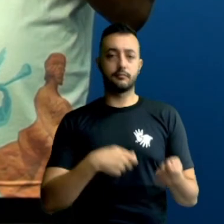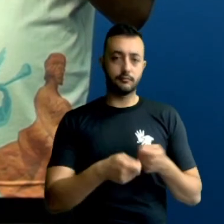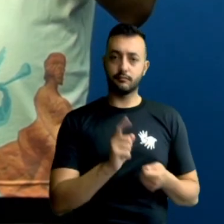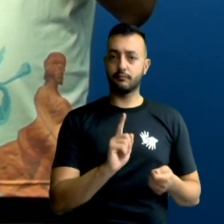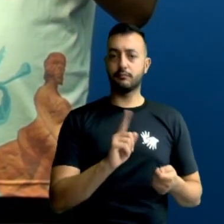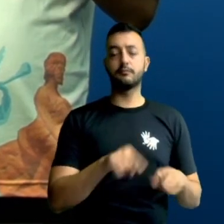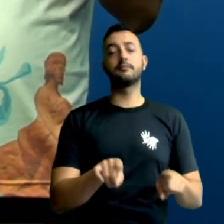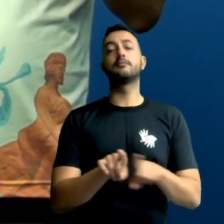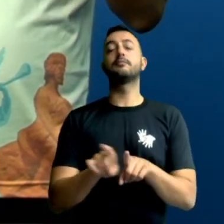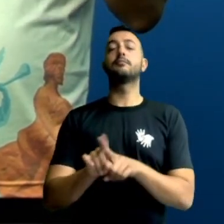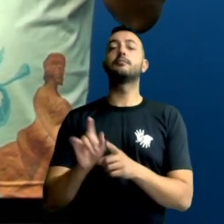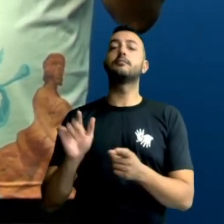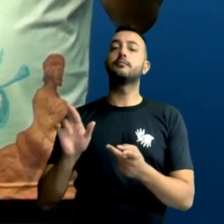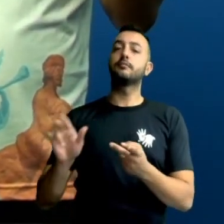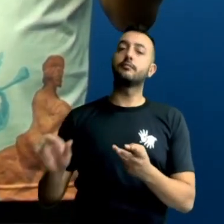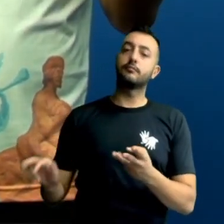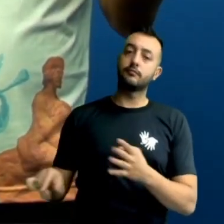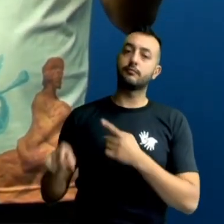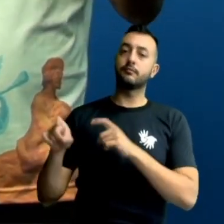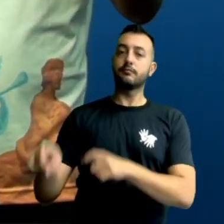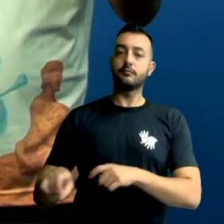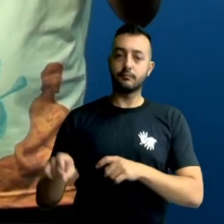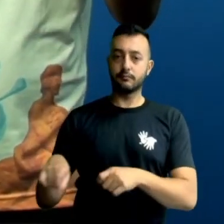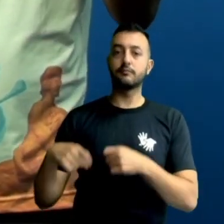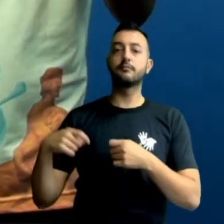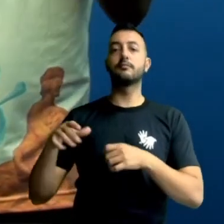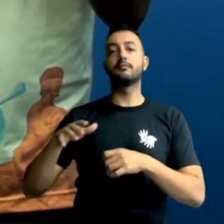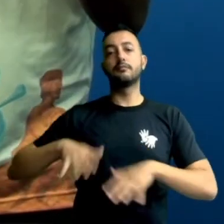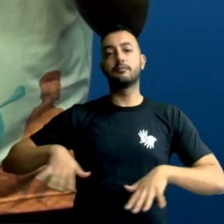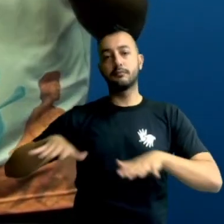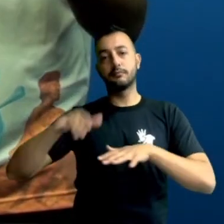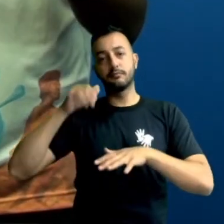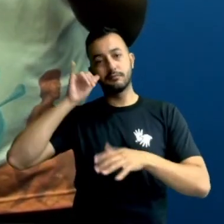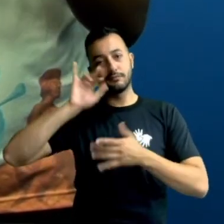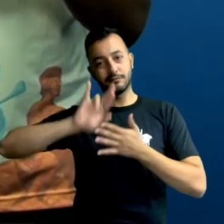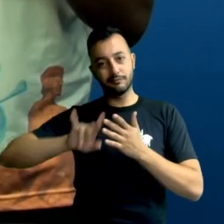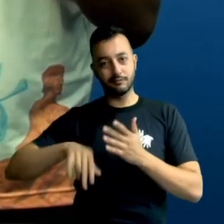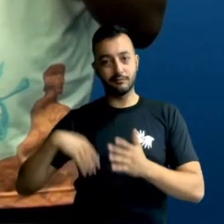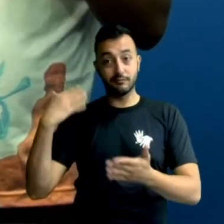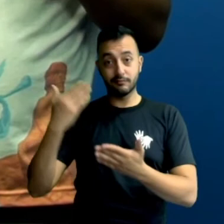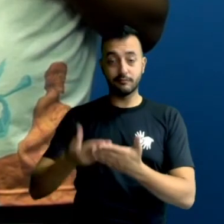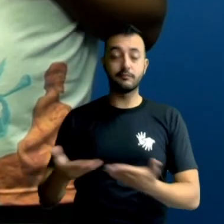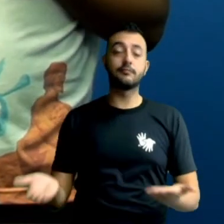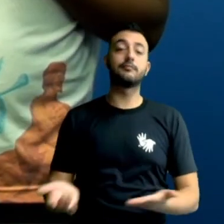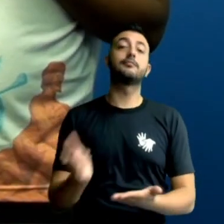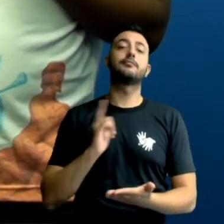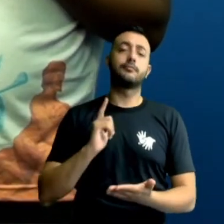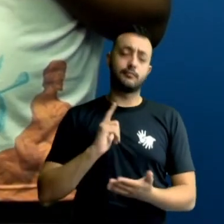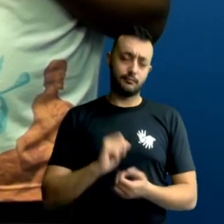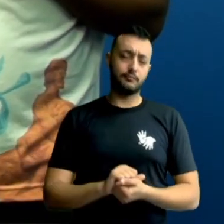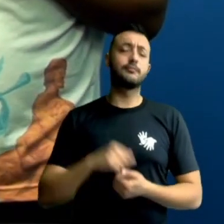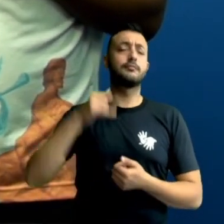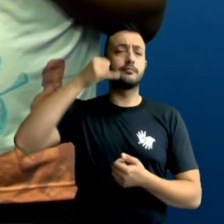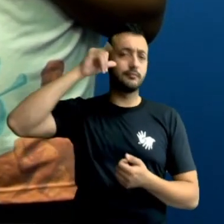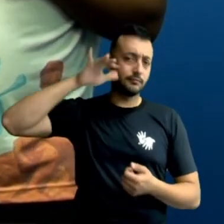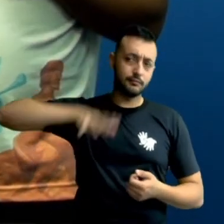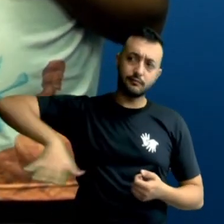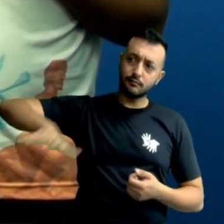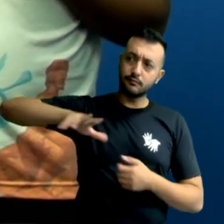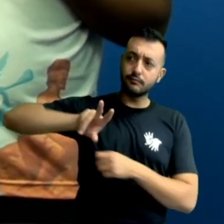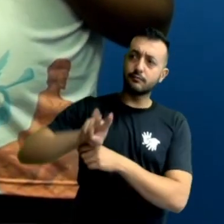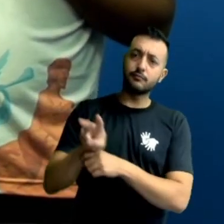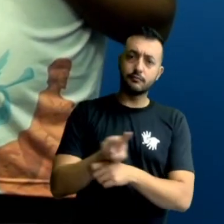mas também as atividades agropecuárias acontecem até os dias de hoje, né? Até os dias de hoje existem as criações de